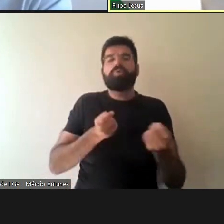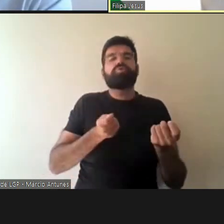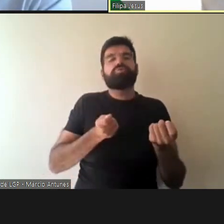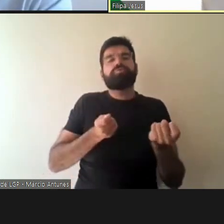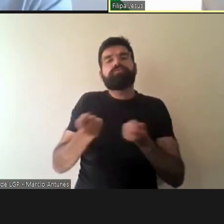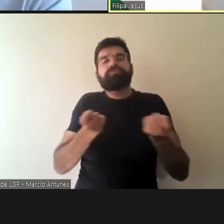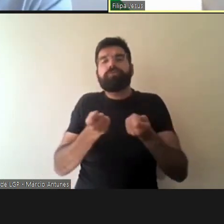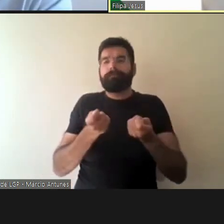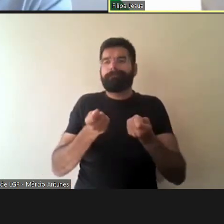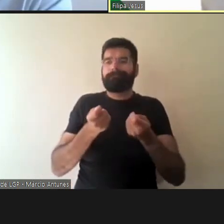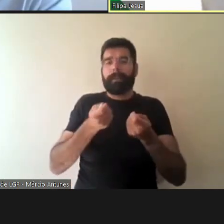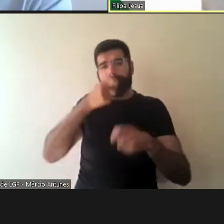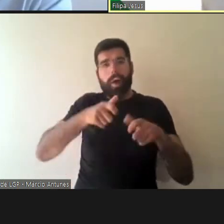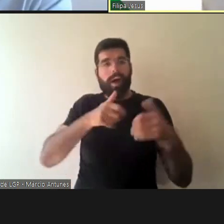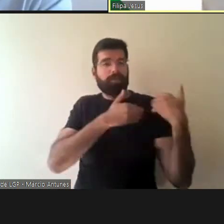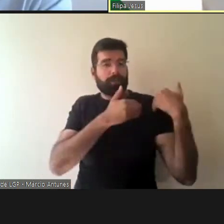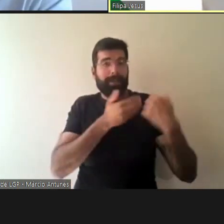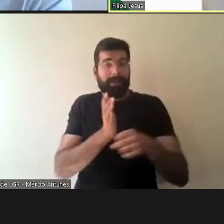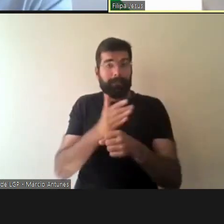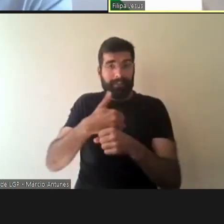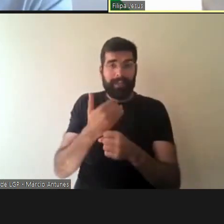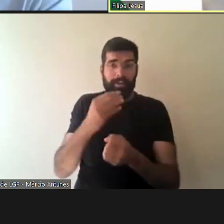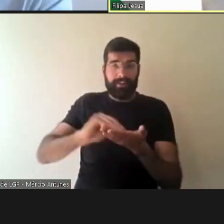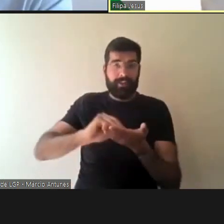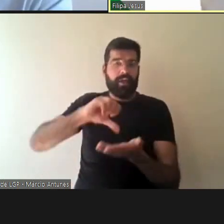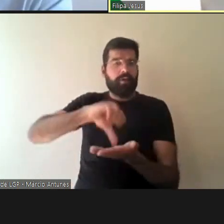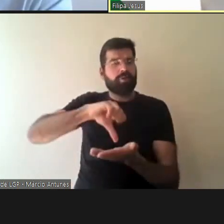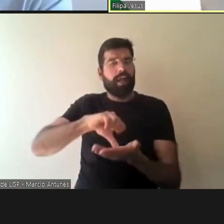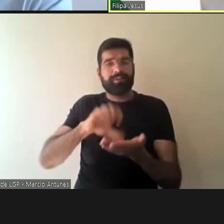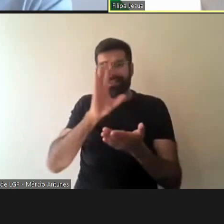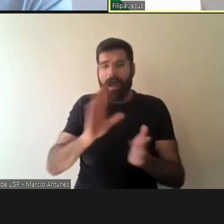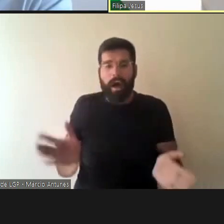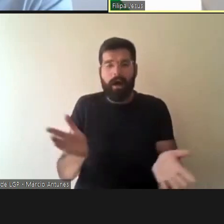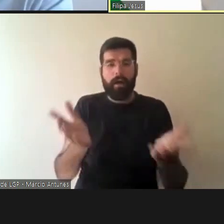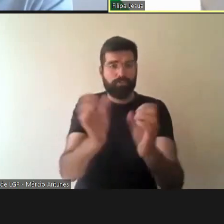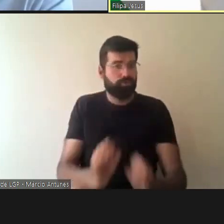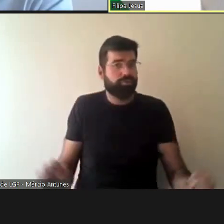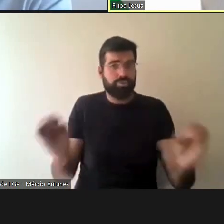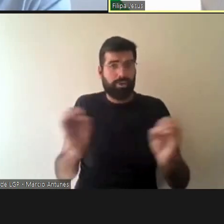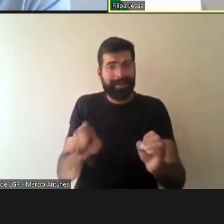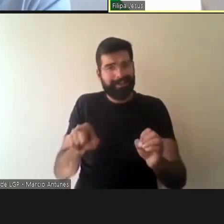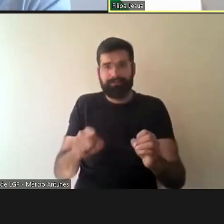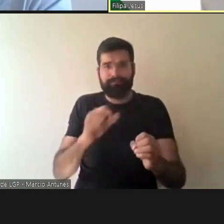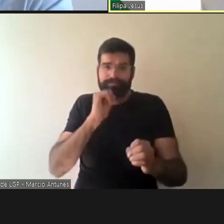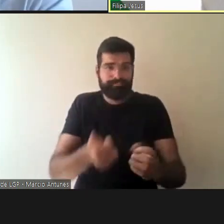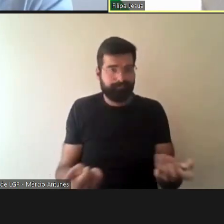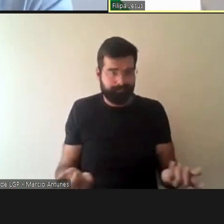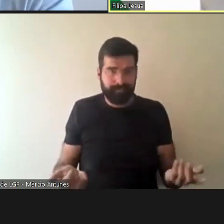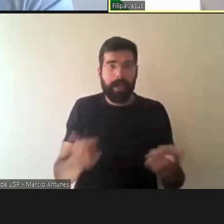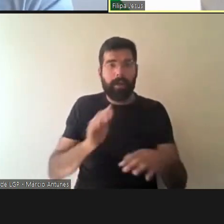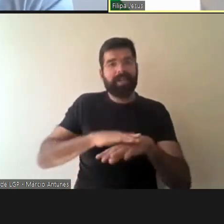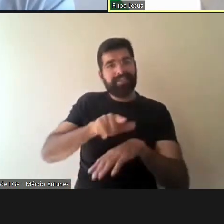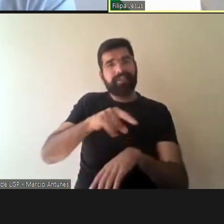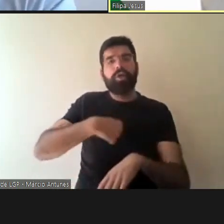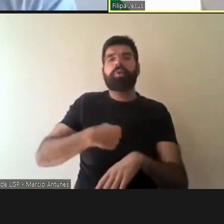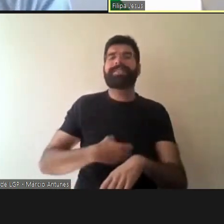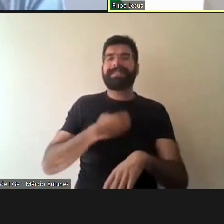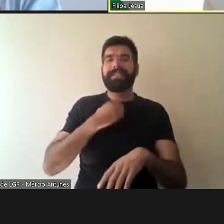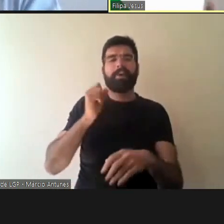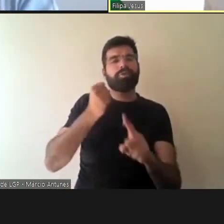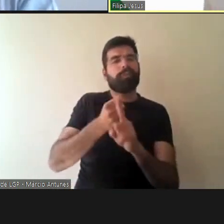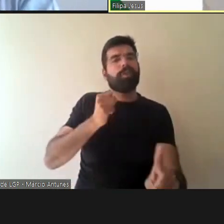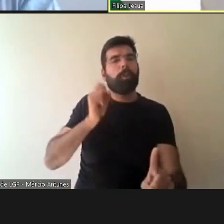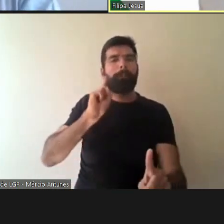pelos vários departamentos da administração central e regional, não funciona. E, portanto, estes diria que são, para mim, os principais desafios a